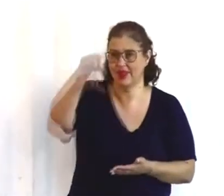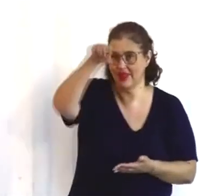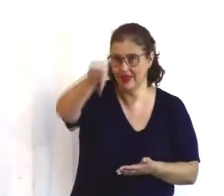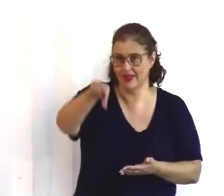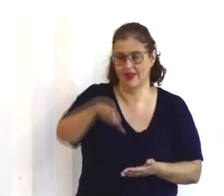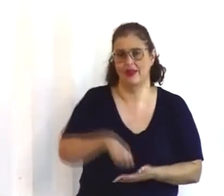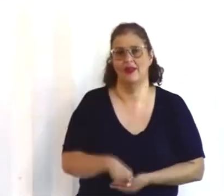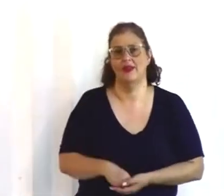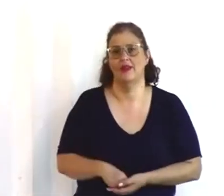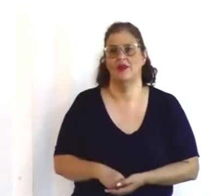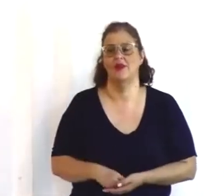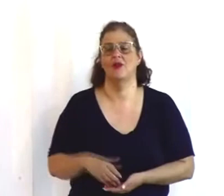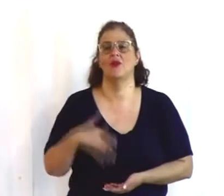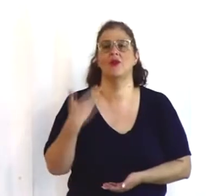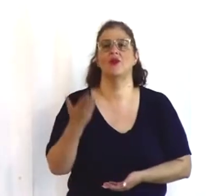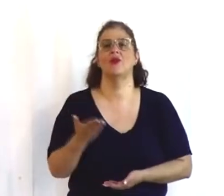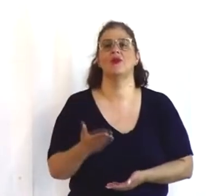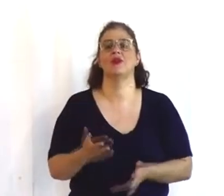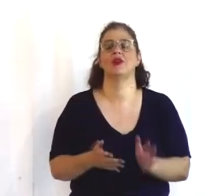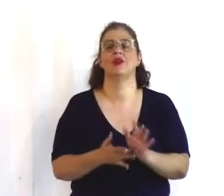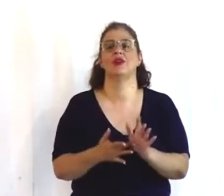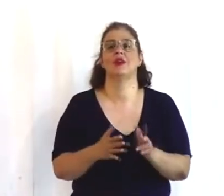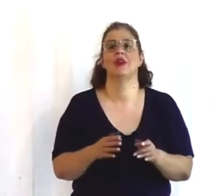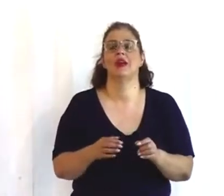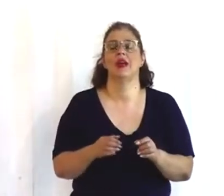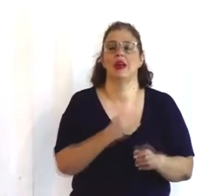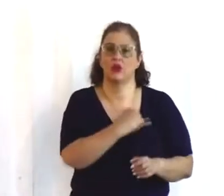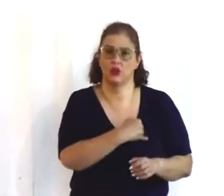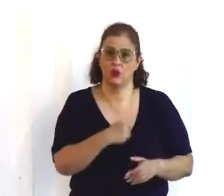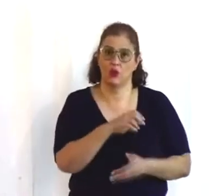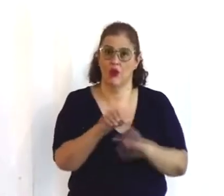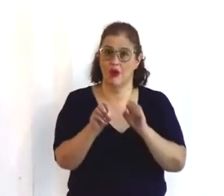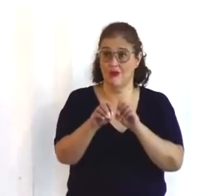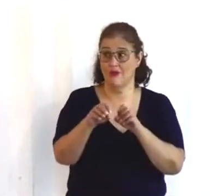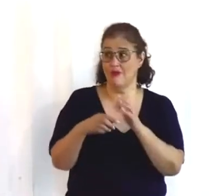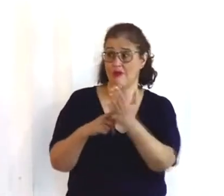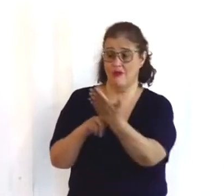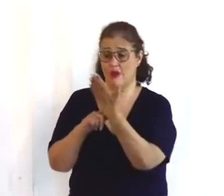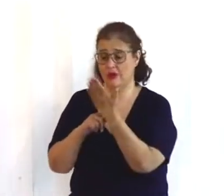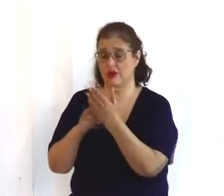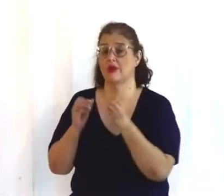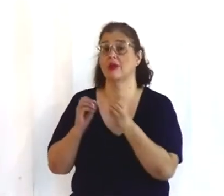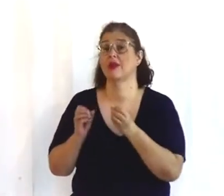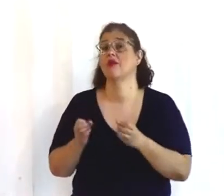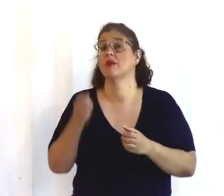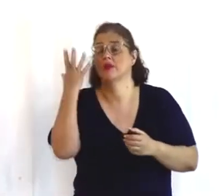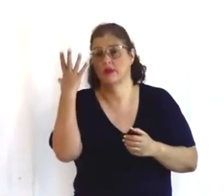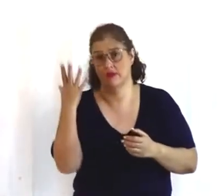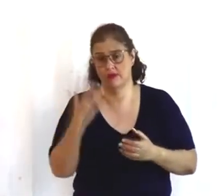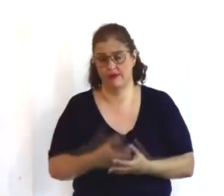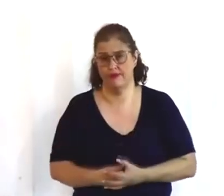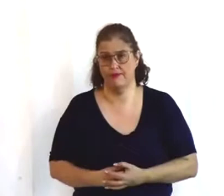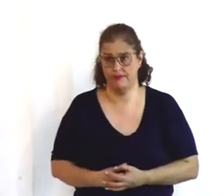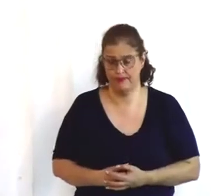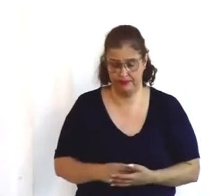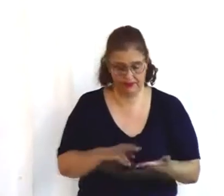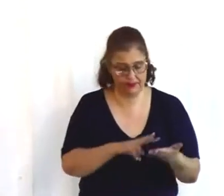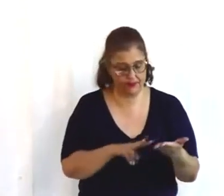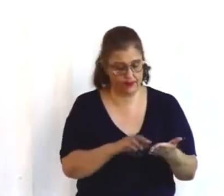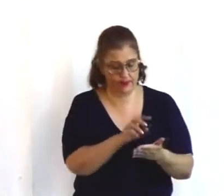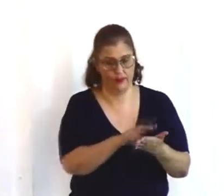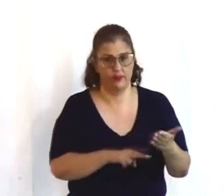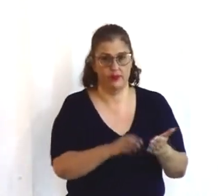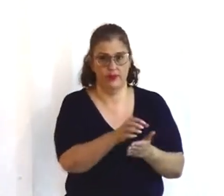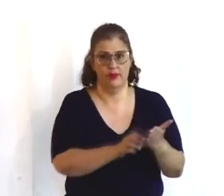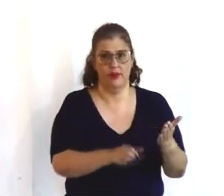ele apresenta o que estava acontecendo e qual o motivo dele estar preso, exilado. E diz aí